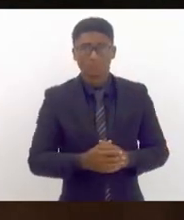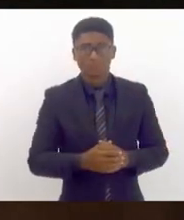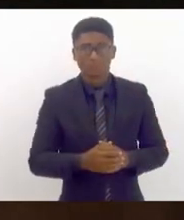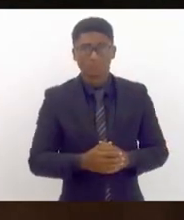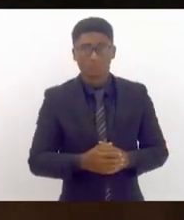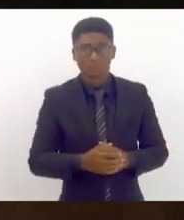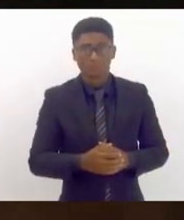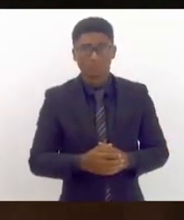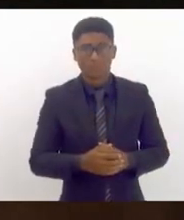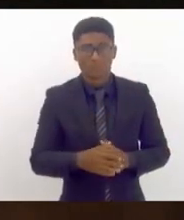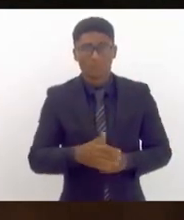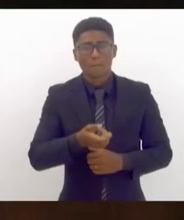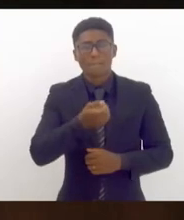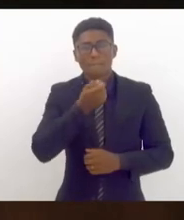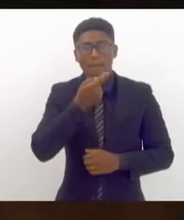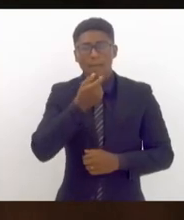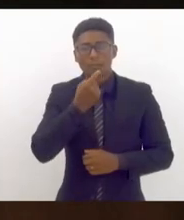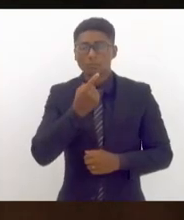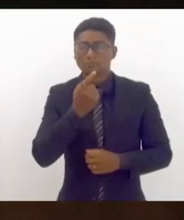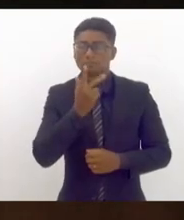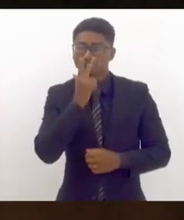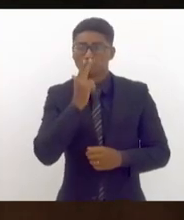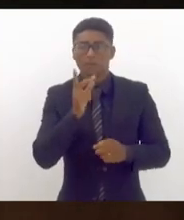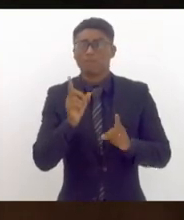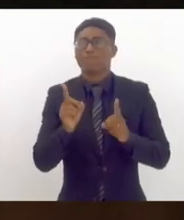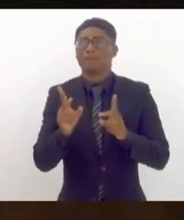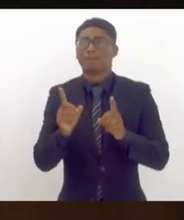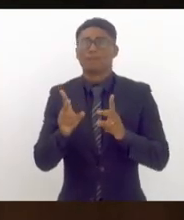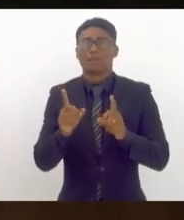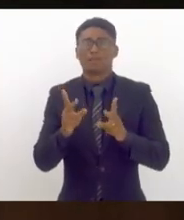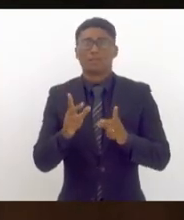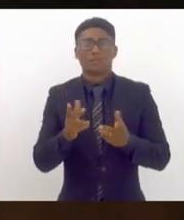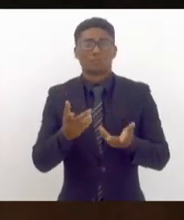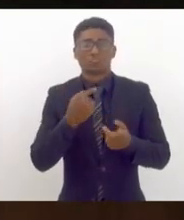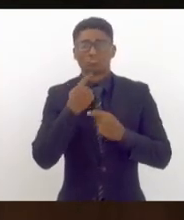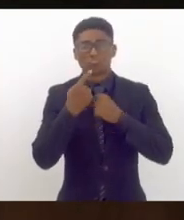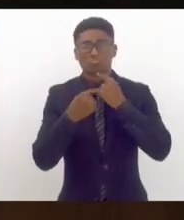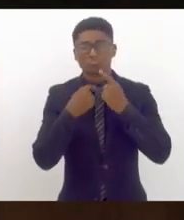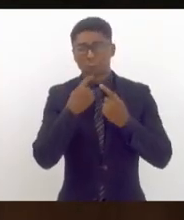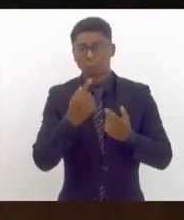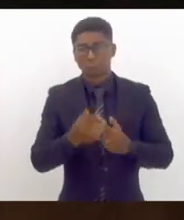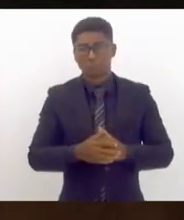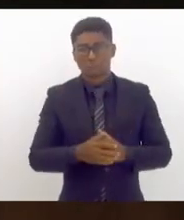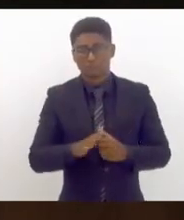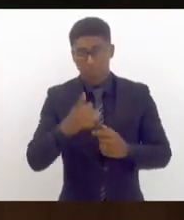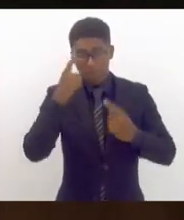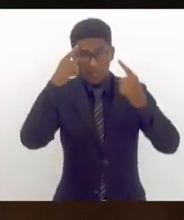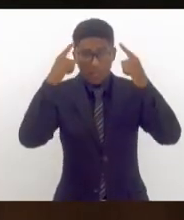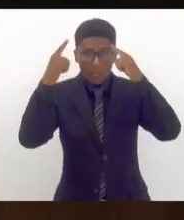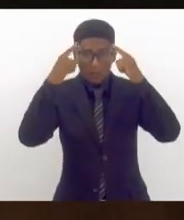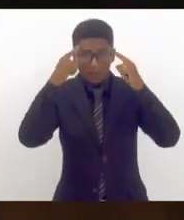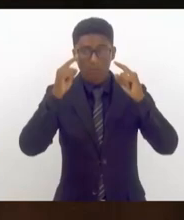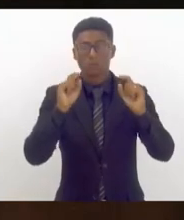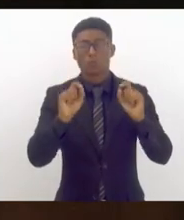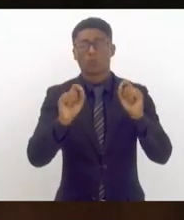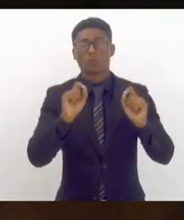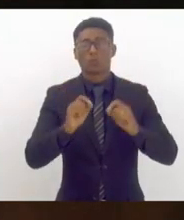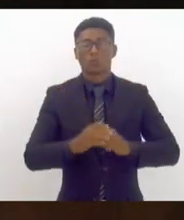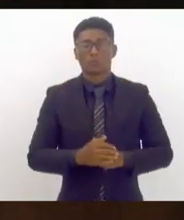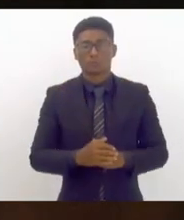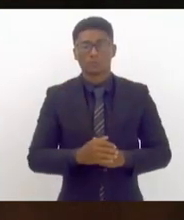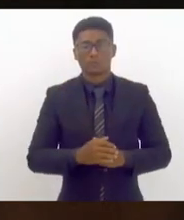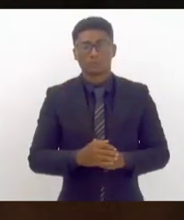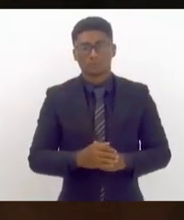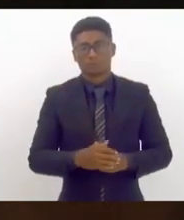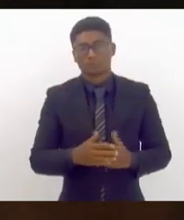expor medicamentos dentro das farmácias, dentro das drogarias. E lembrando a todos que é muito